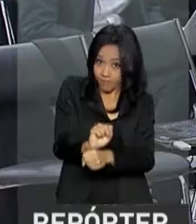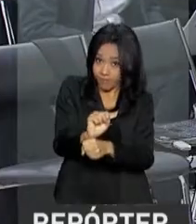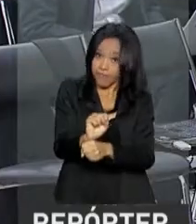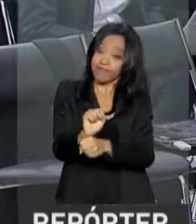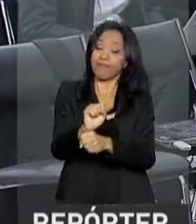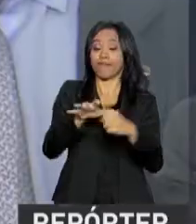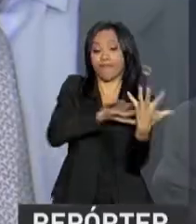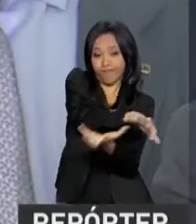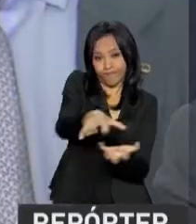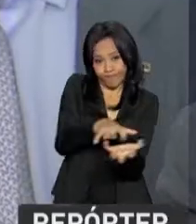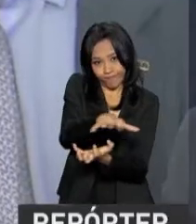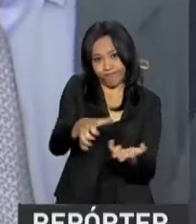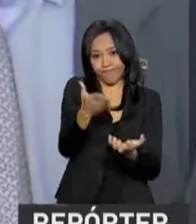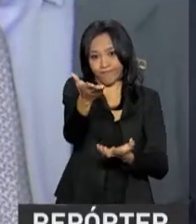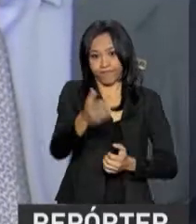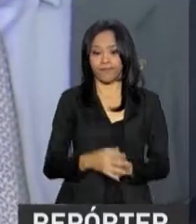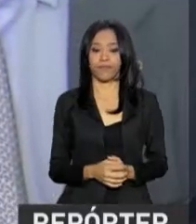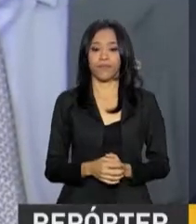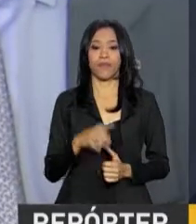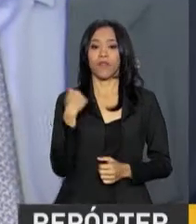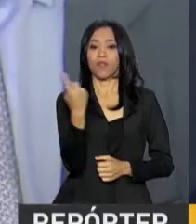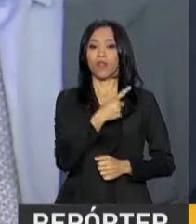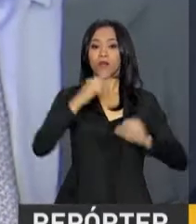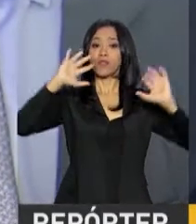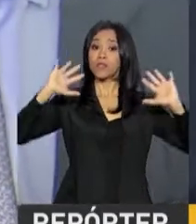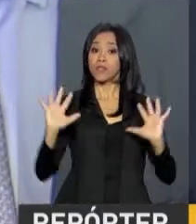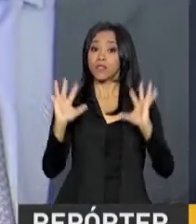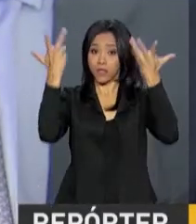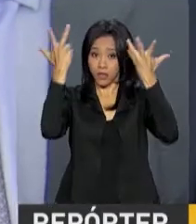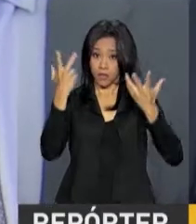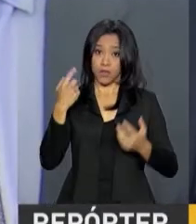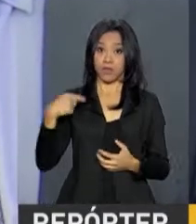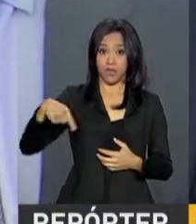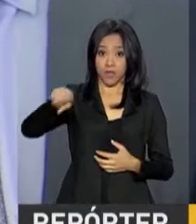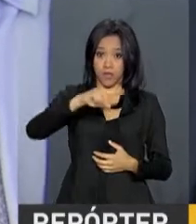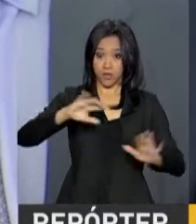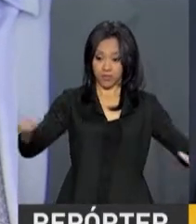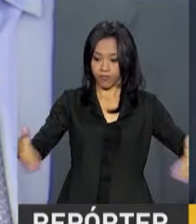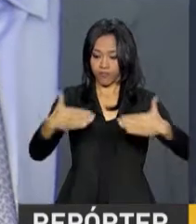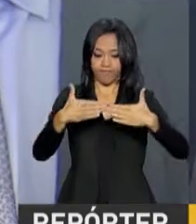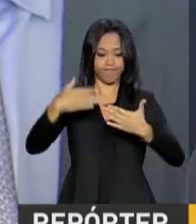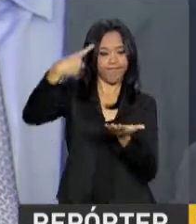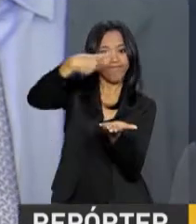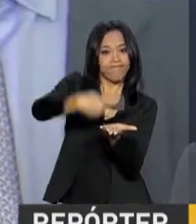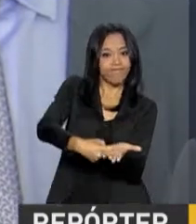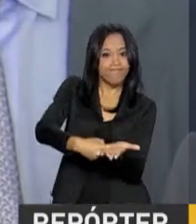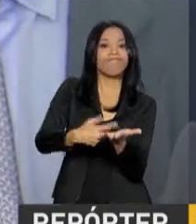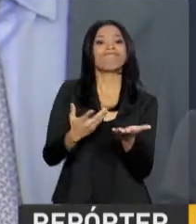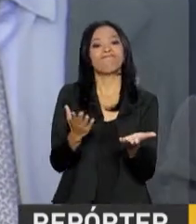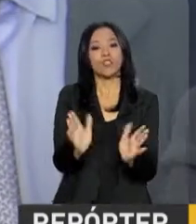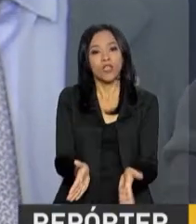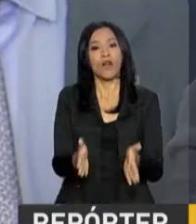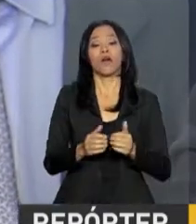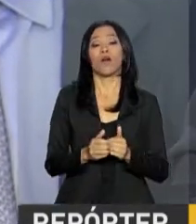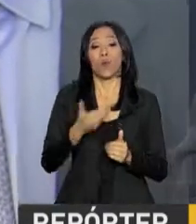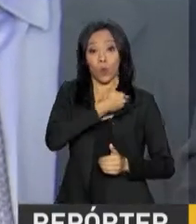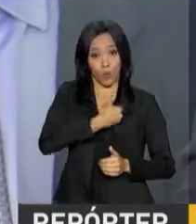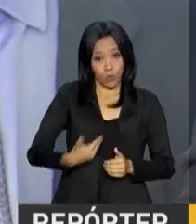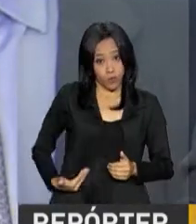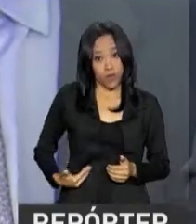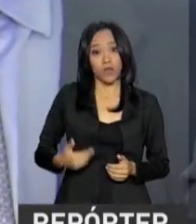da categoria. Nós celebramos todo esse acordo, o governo avançou em todas